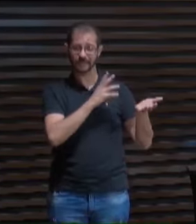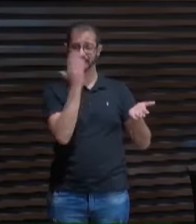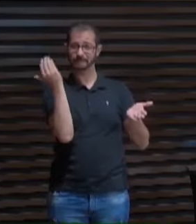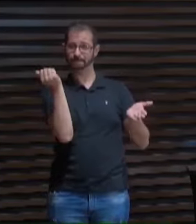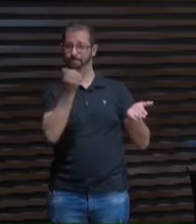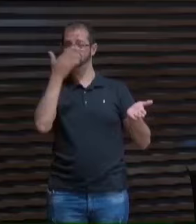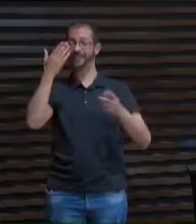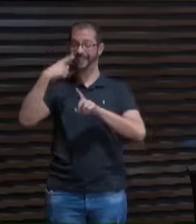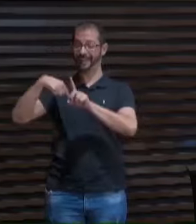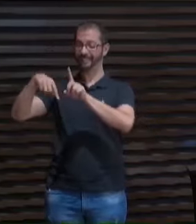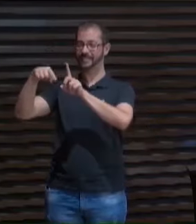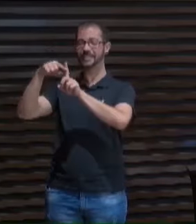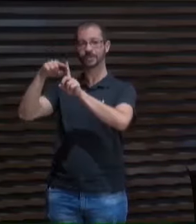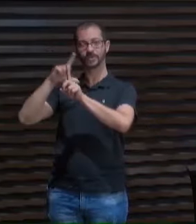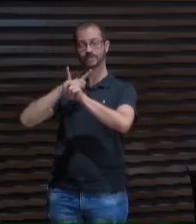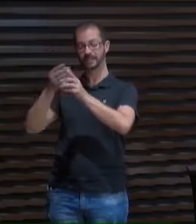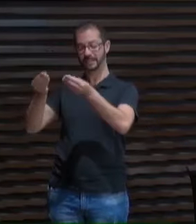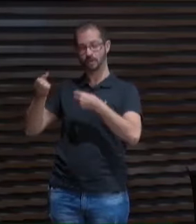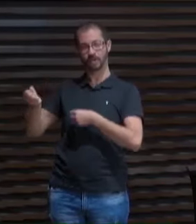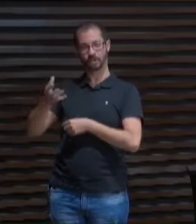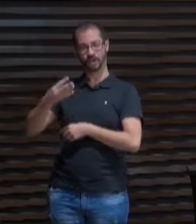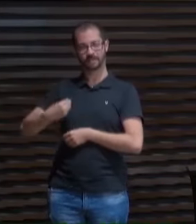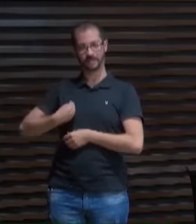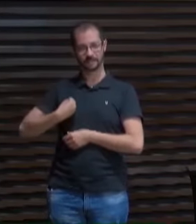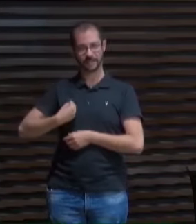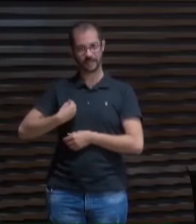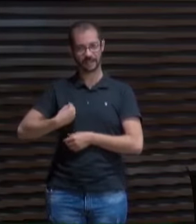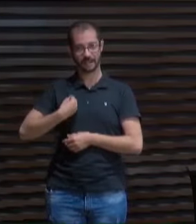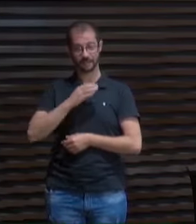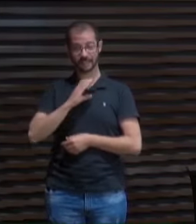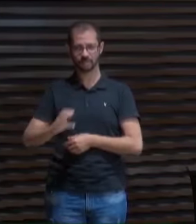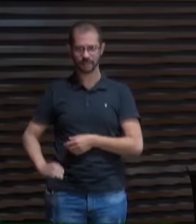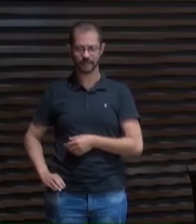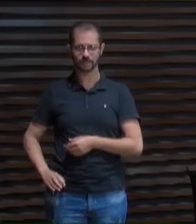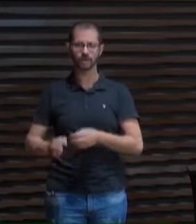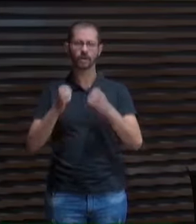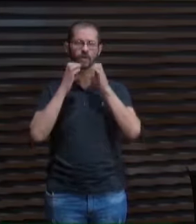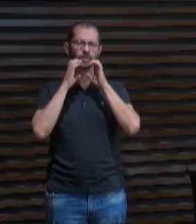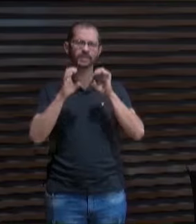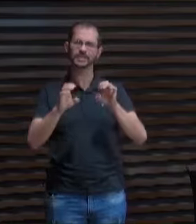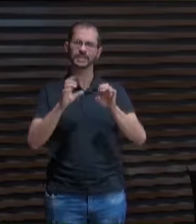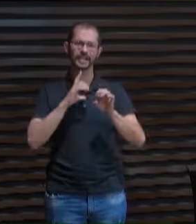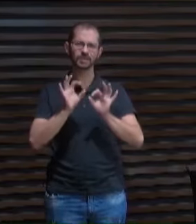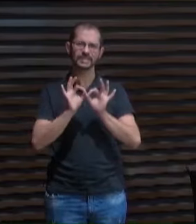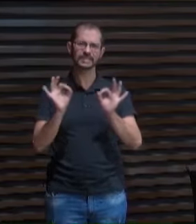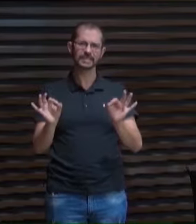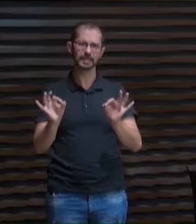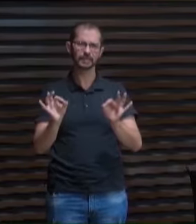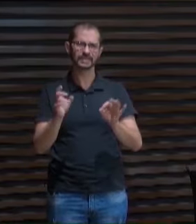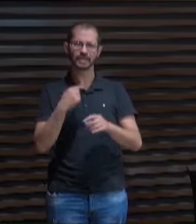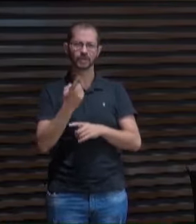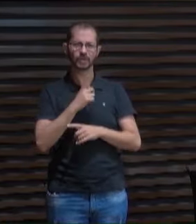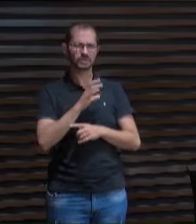recebeu a vida de Cristo o Evangelho Puro e simples éramos estranhos inimigos no entendimento e ele nos fez